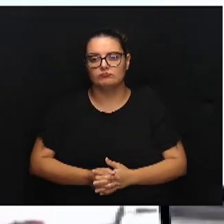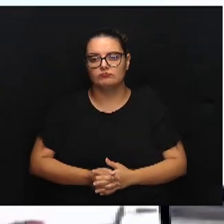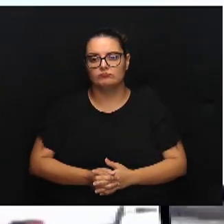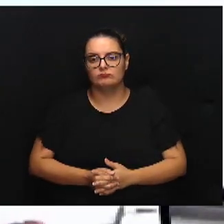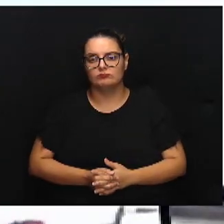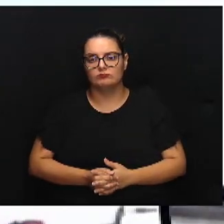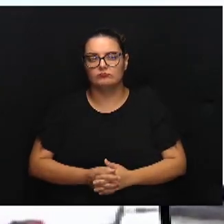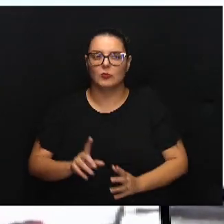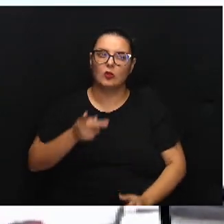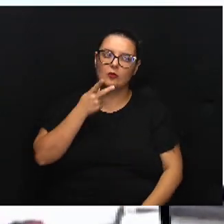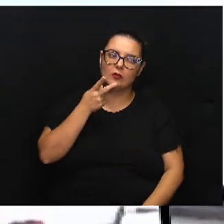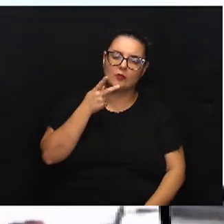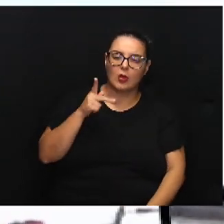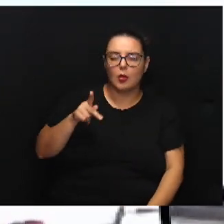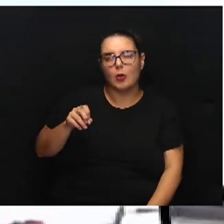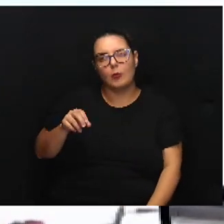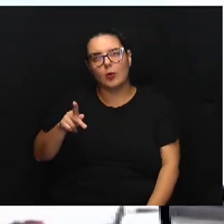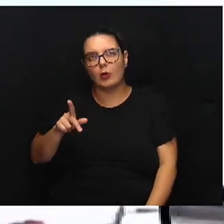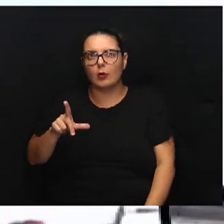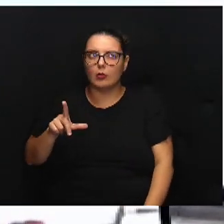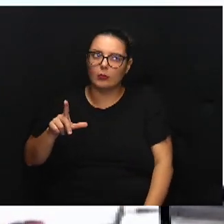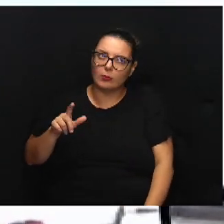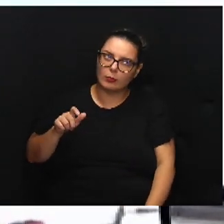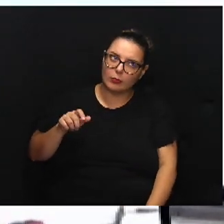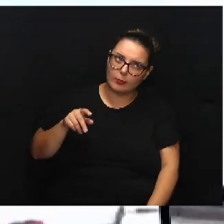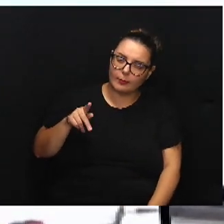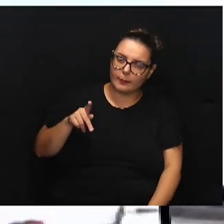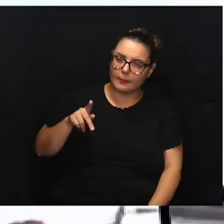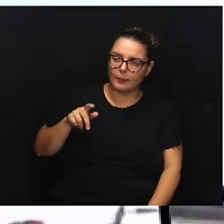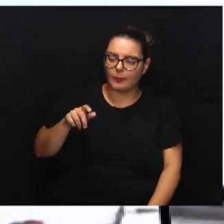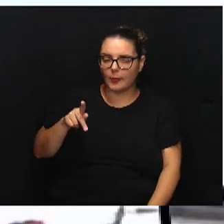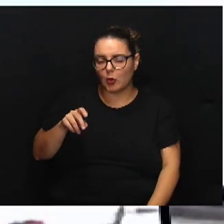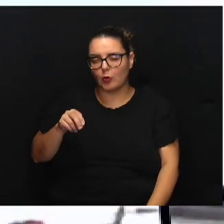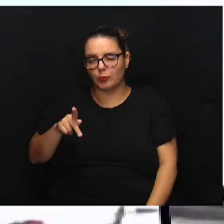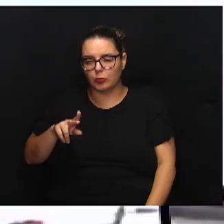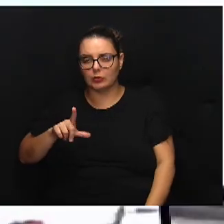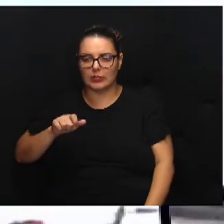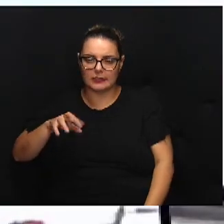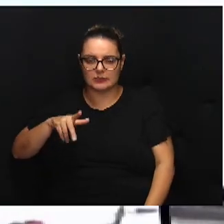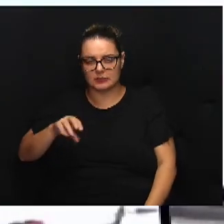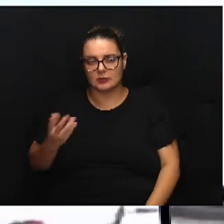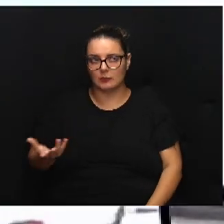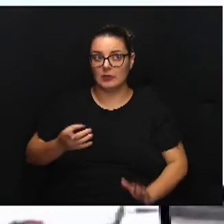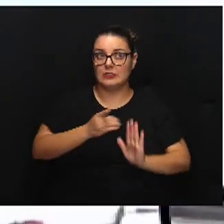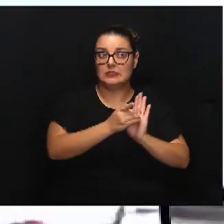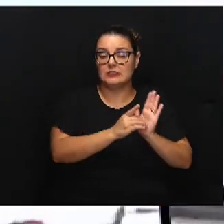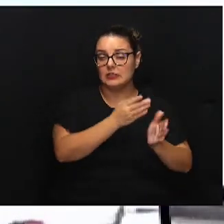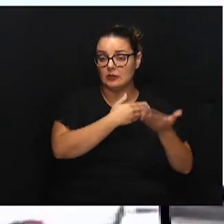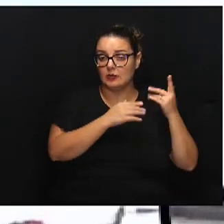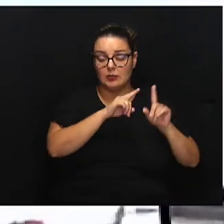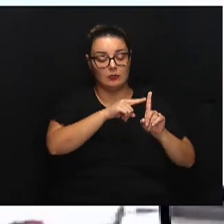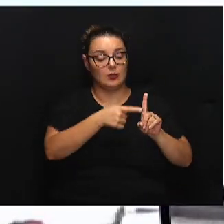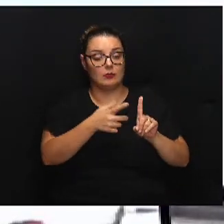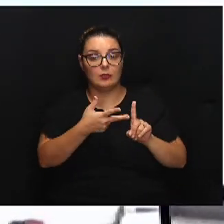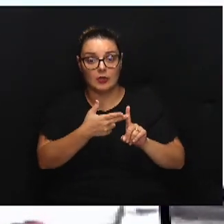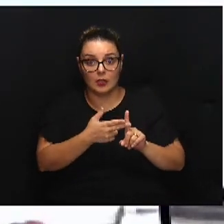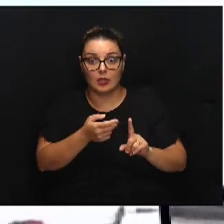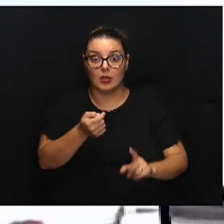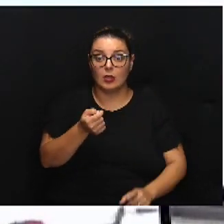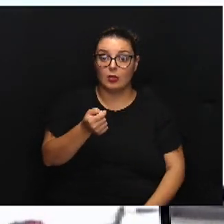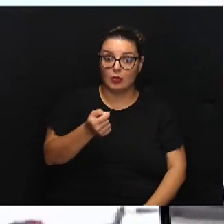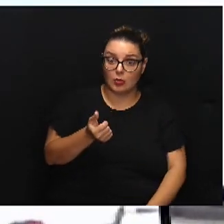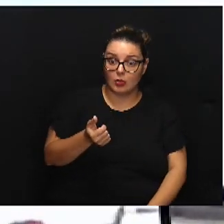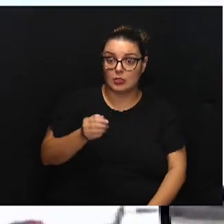não vou chamar ainda de popularização, com o uso da cesárea, que nas décadas passadas ela era considerada quase que um bem